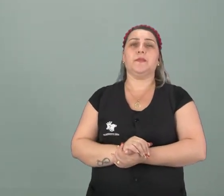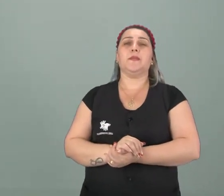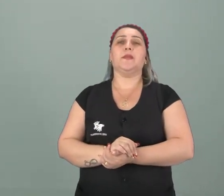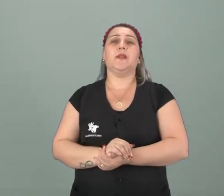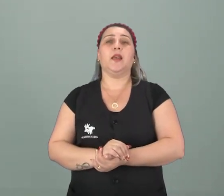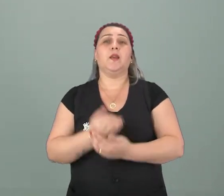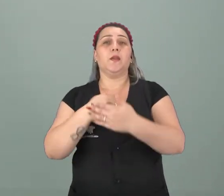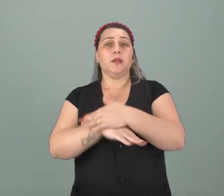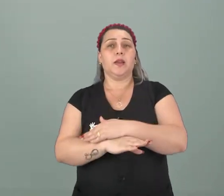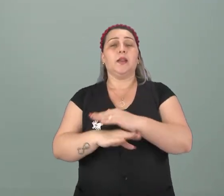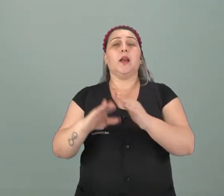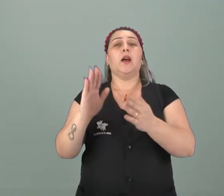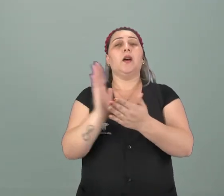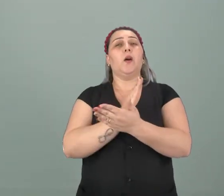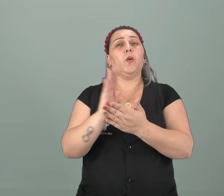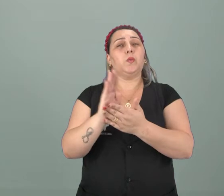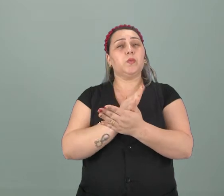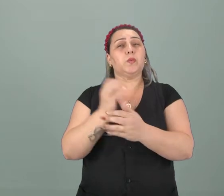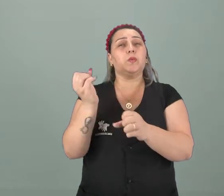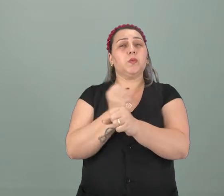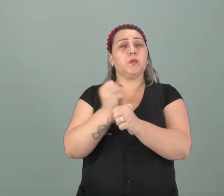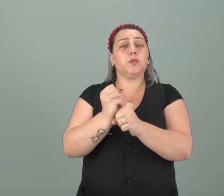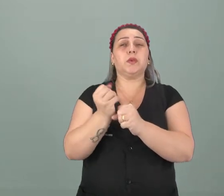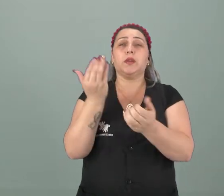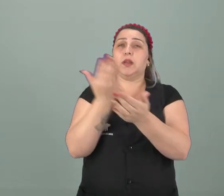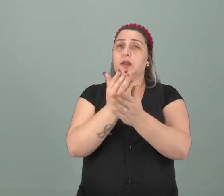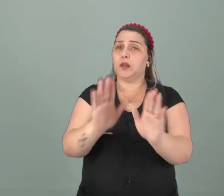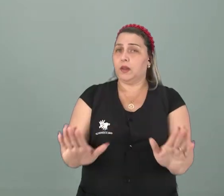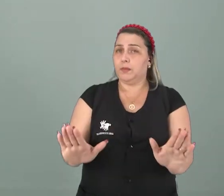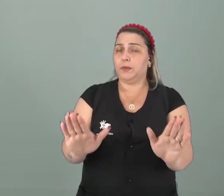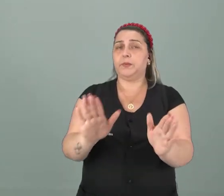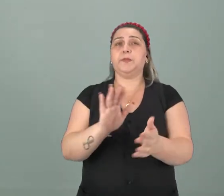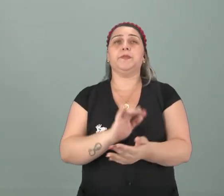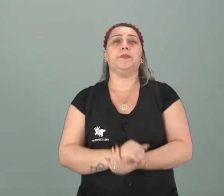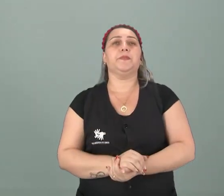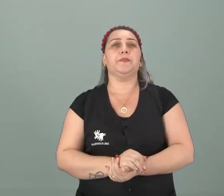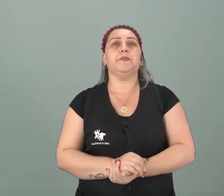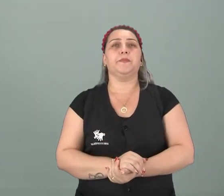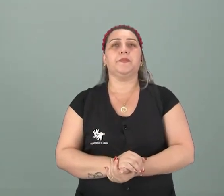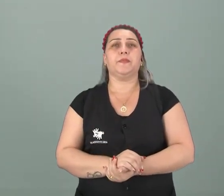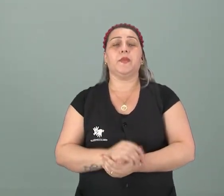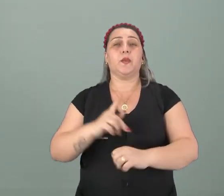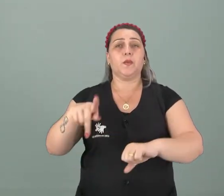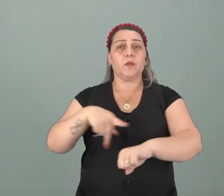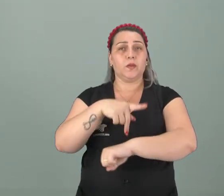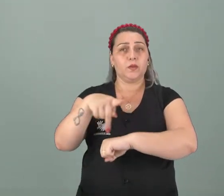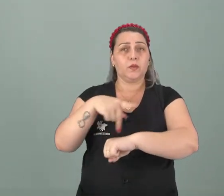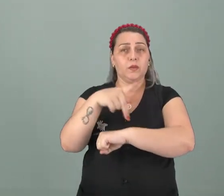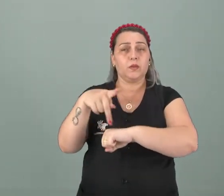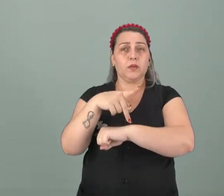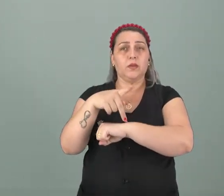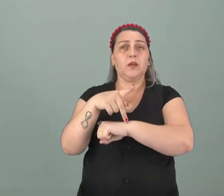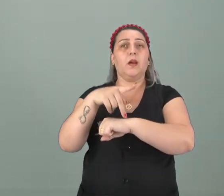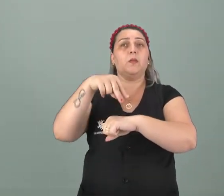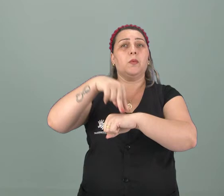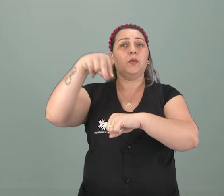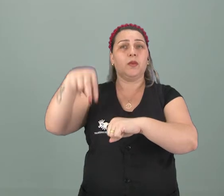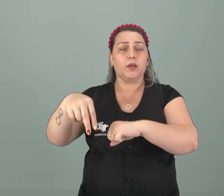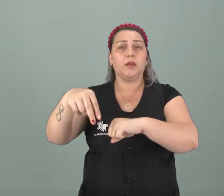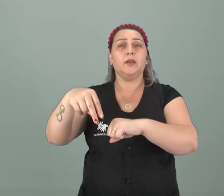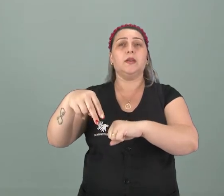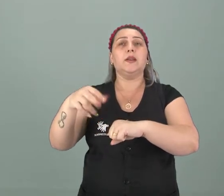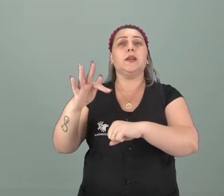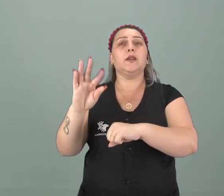limitados, né? Então daqui a algumas décadas, né, a projeção é que esses estoques acabem, e aí os países vão ter que pular para o lado